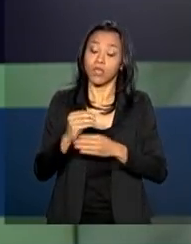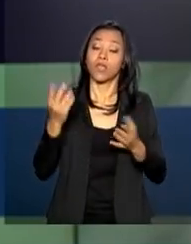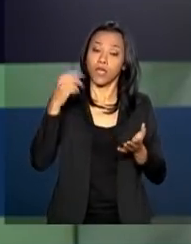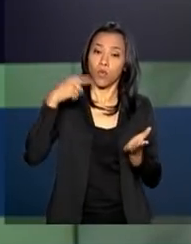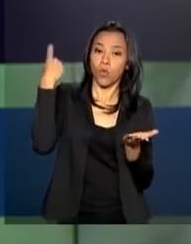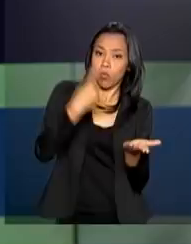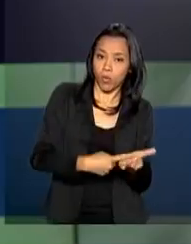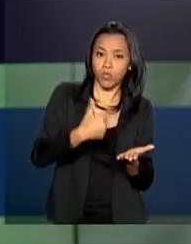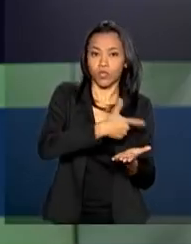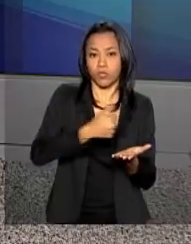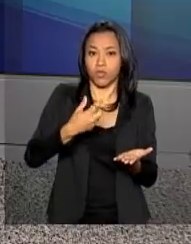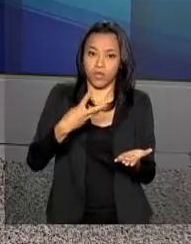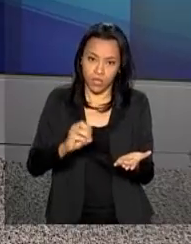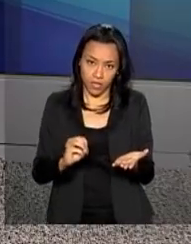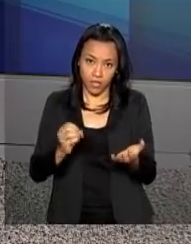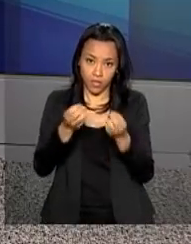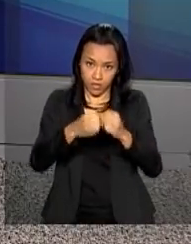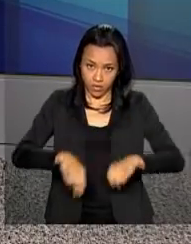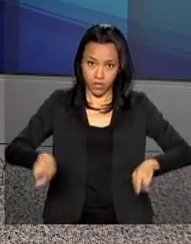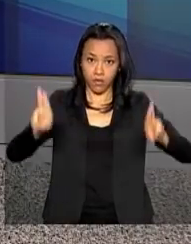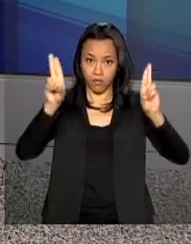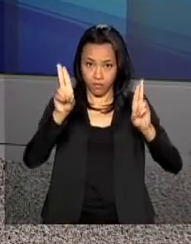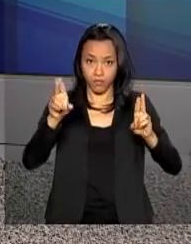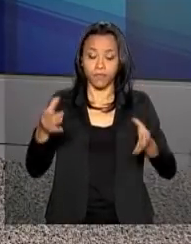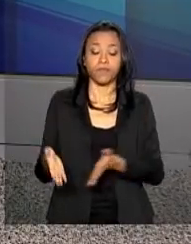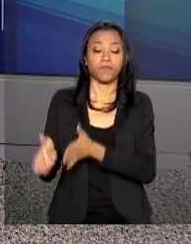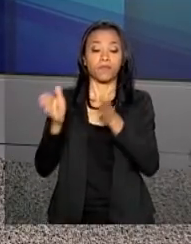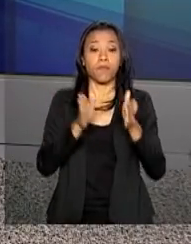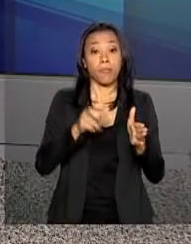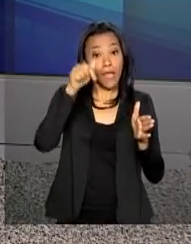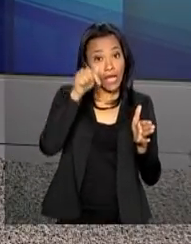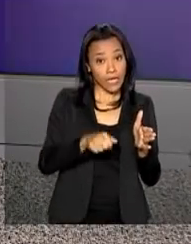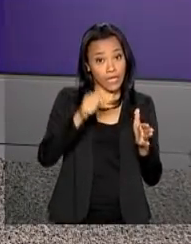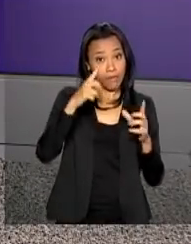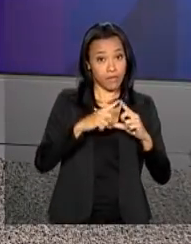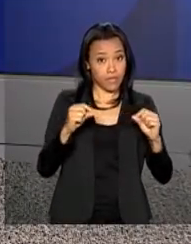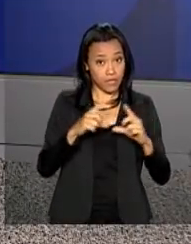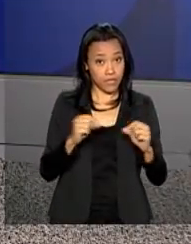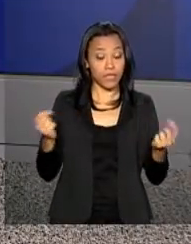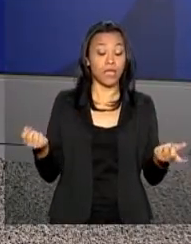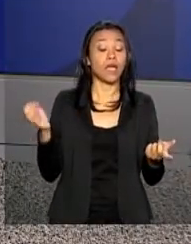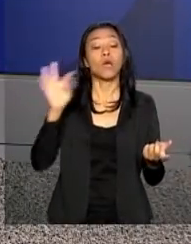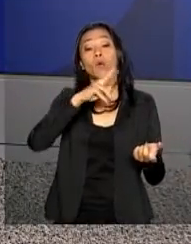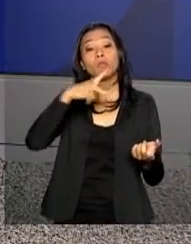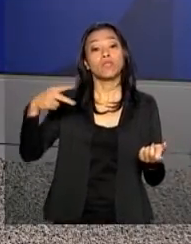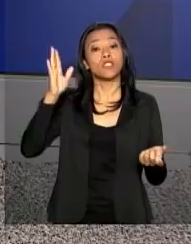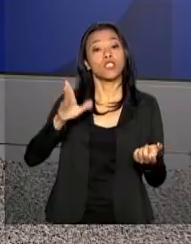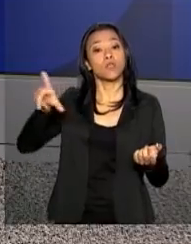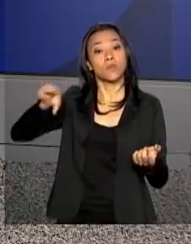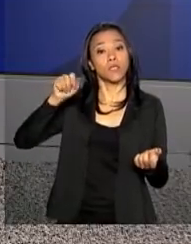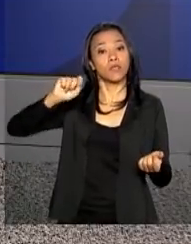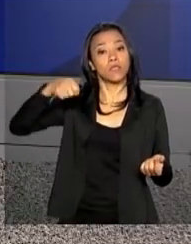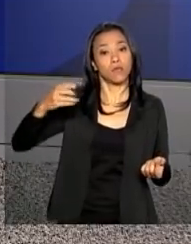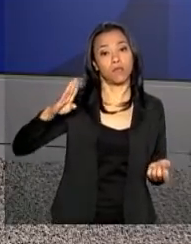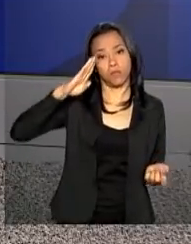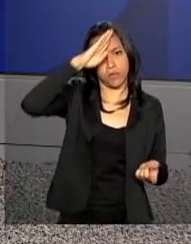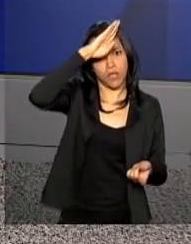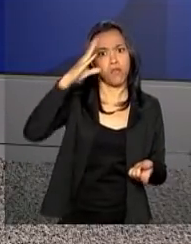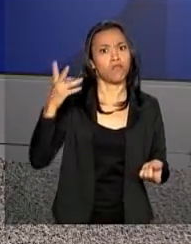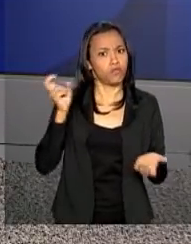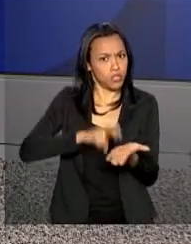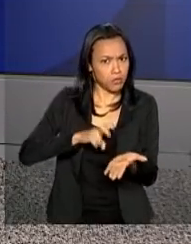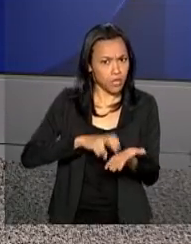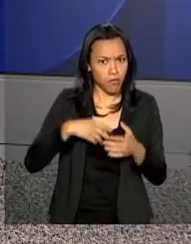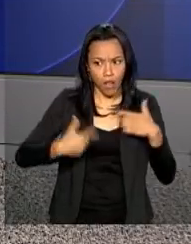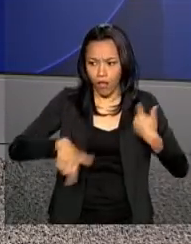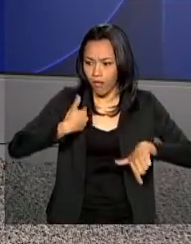das Nações Unidas. E aqui em Brasília, a agenda do presidente eleito, Jair Bolsonaro, foi movimentada pela manhã. Os trabalhos